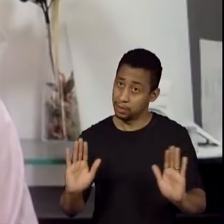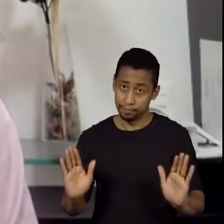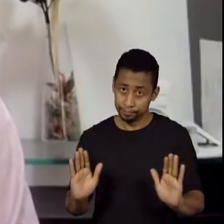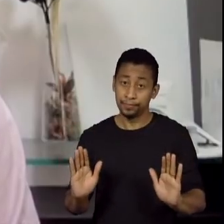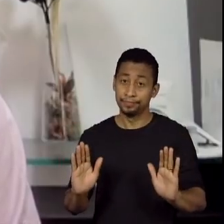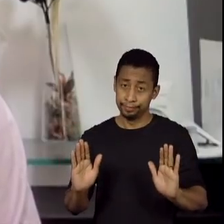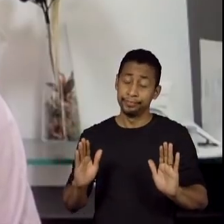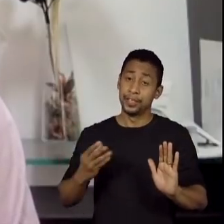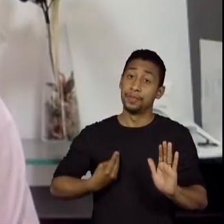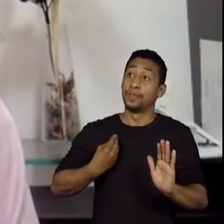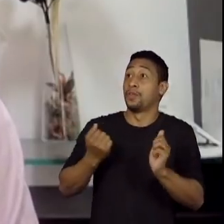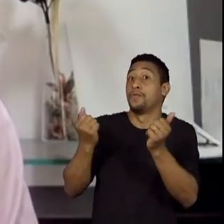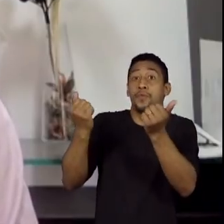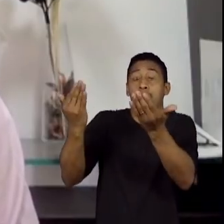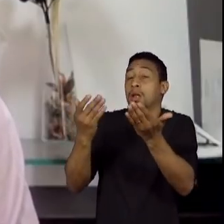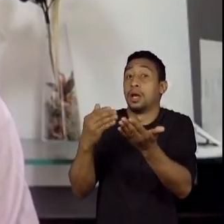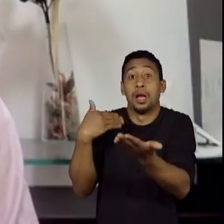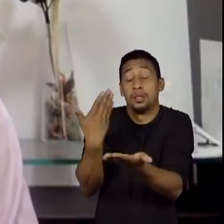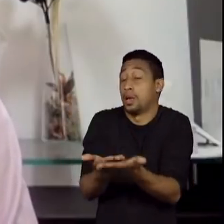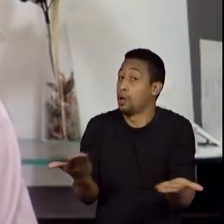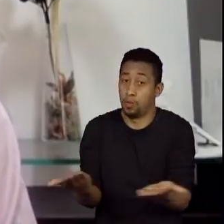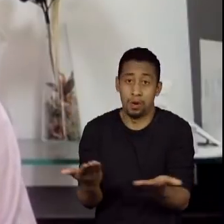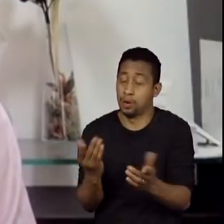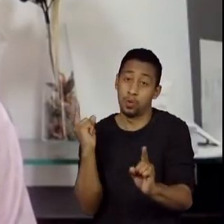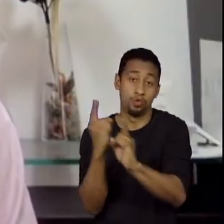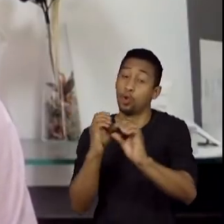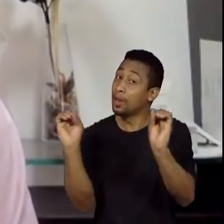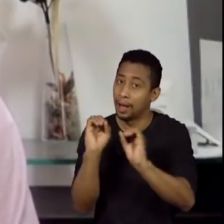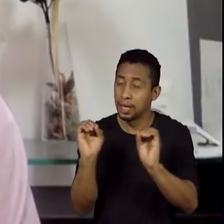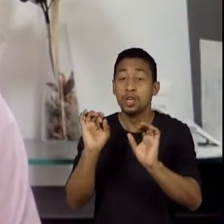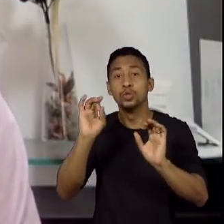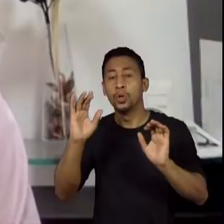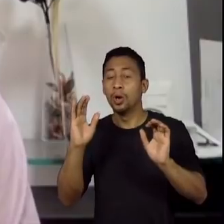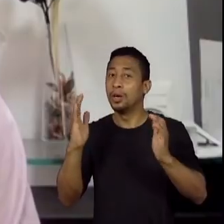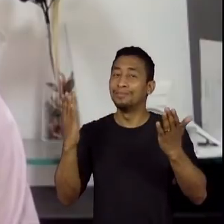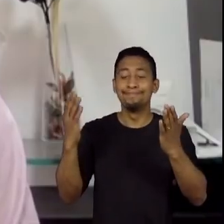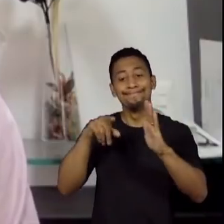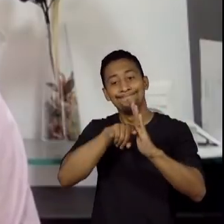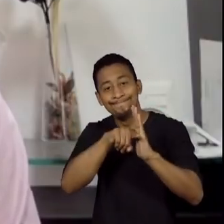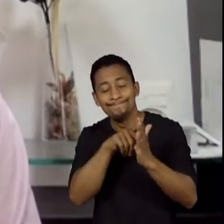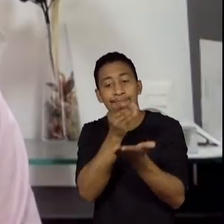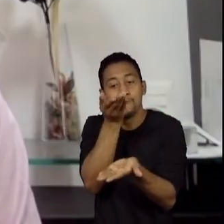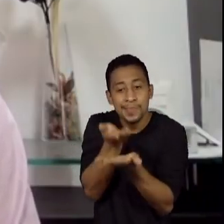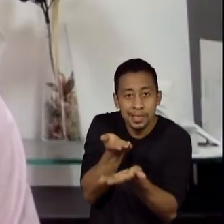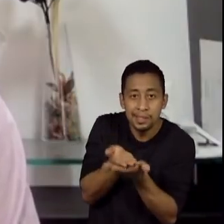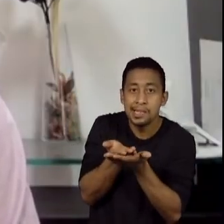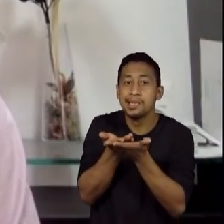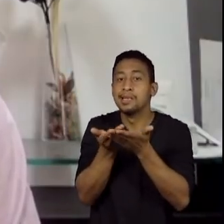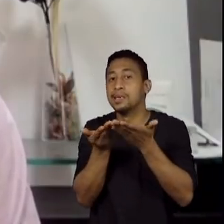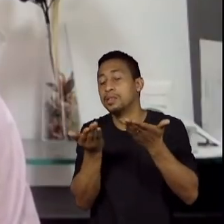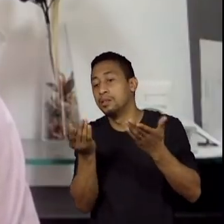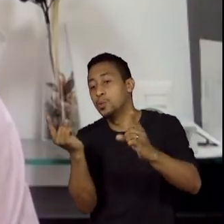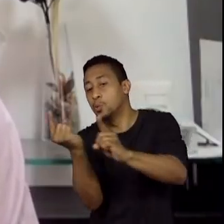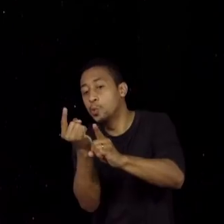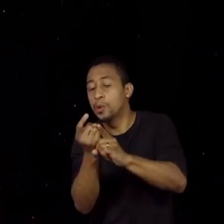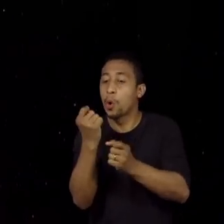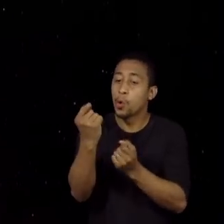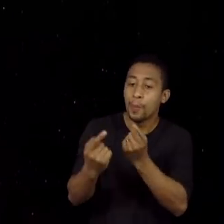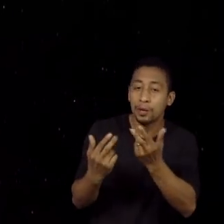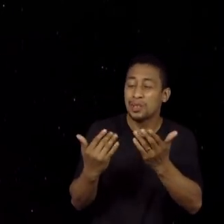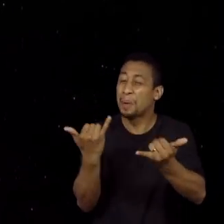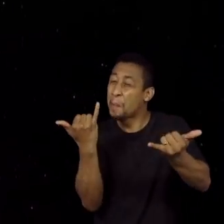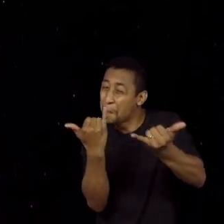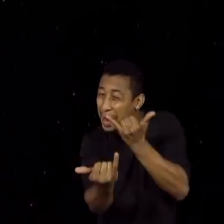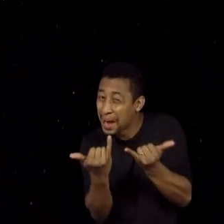extraterrestre que tenha sido encontrada até hoje. Existem indícios de morfologias que se parecem